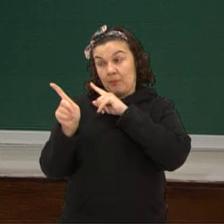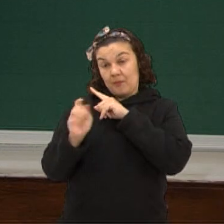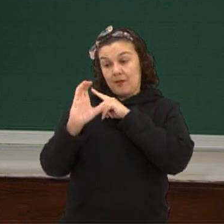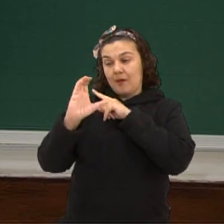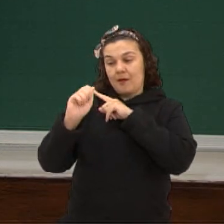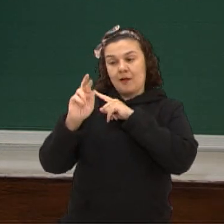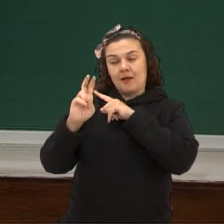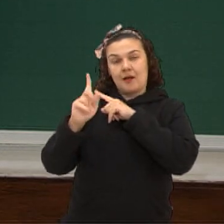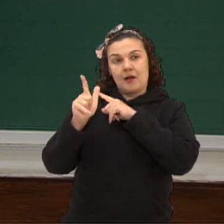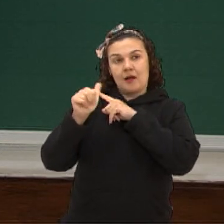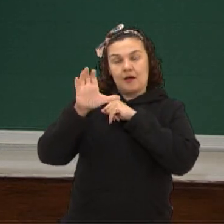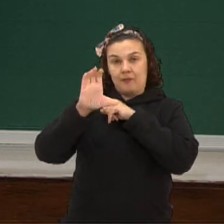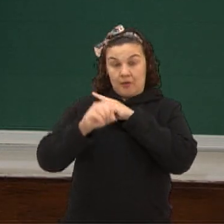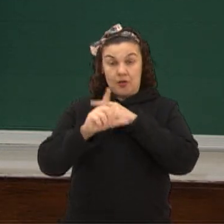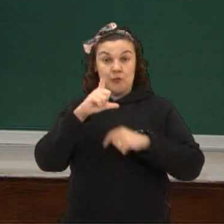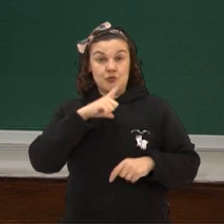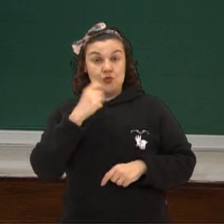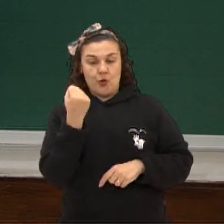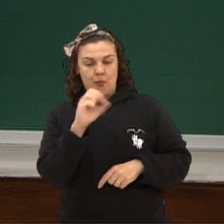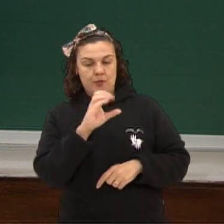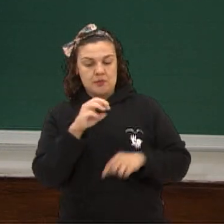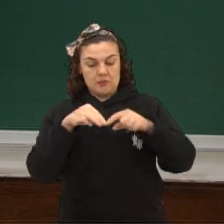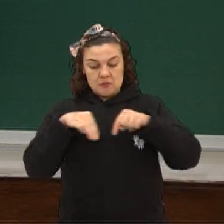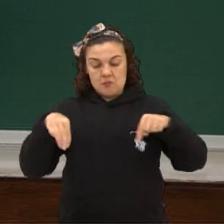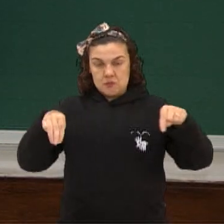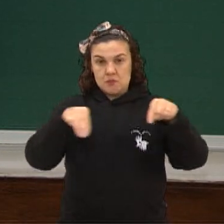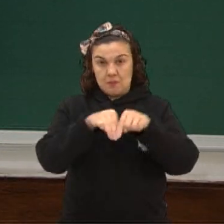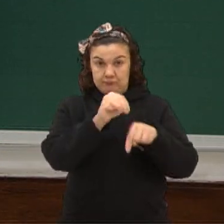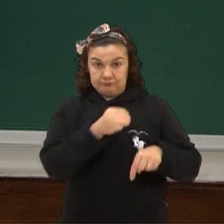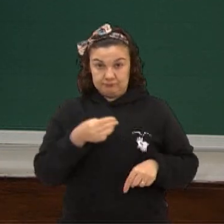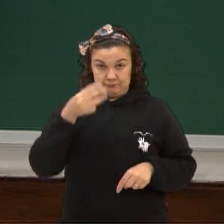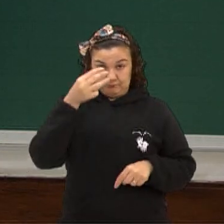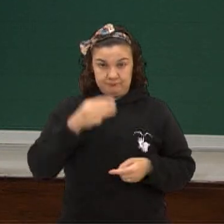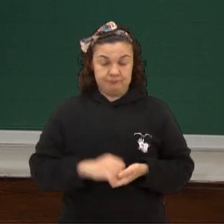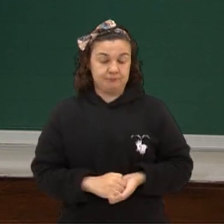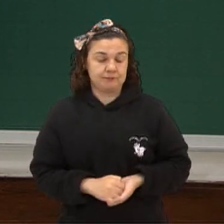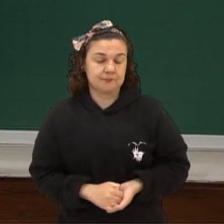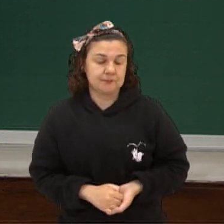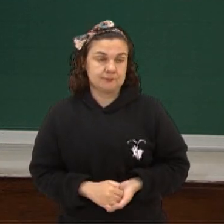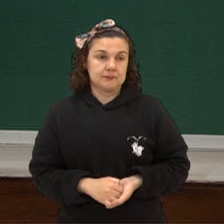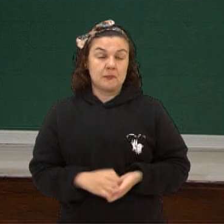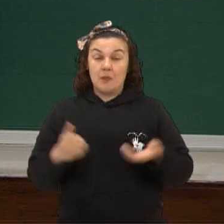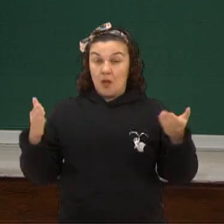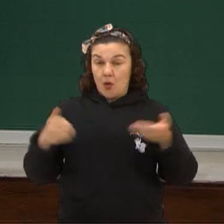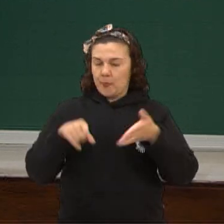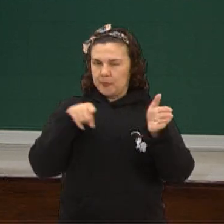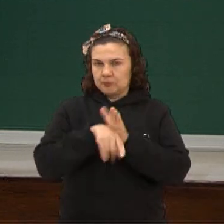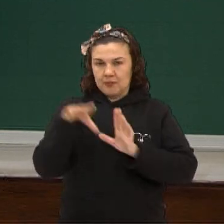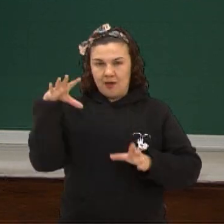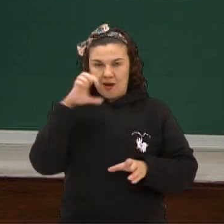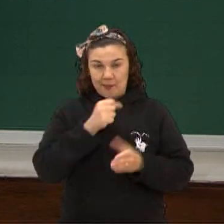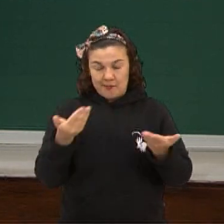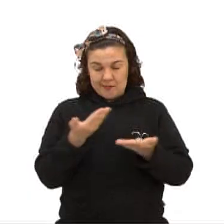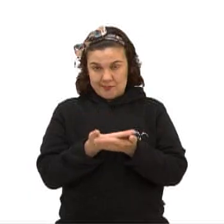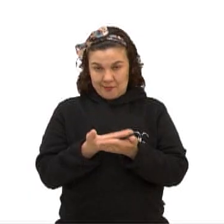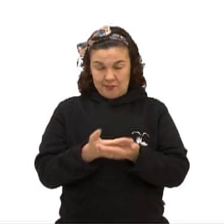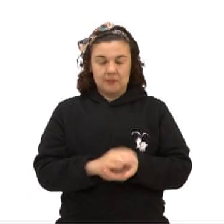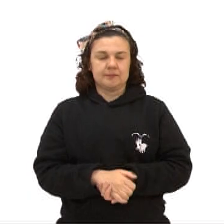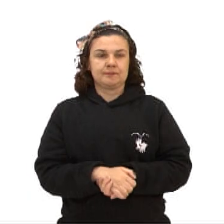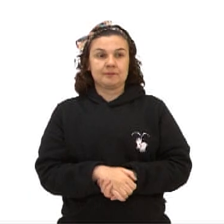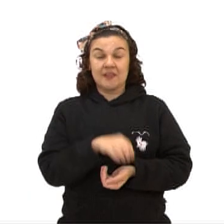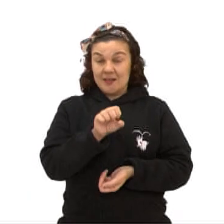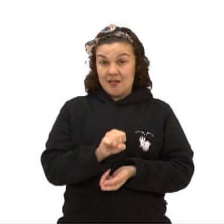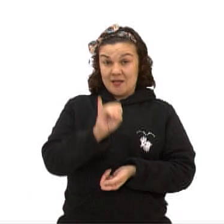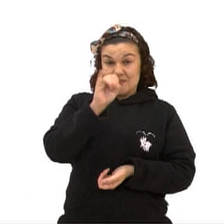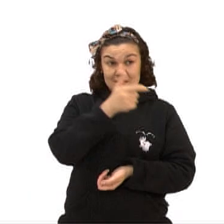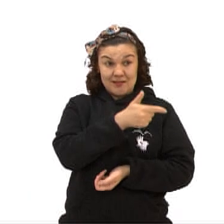nesse período tinha 800 metros cúbicos. Vamos, um quizinho, é o único quiz aqui da nossa aula, tá? Sem